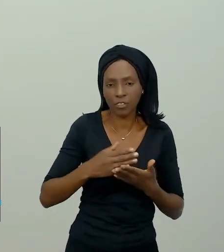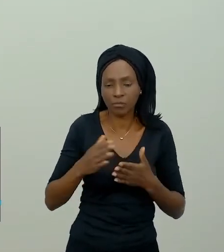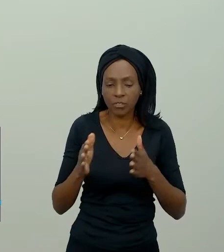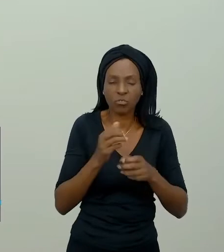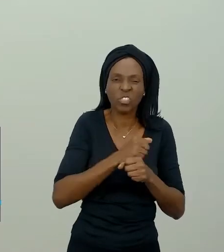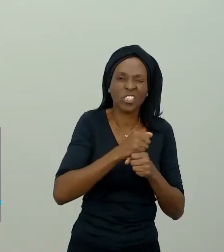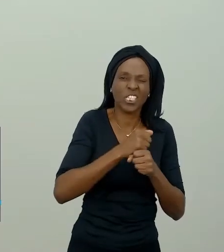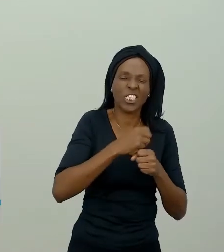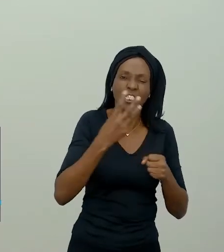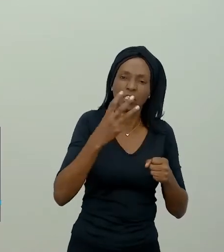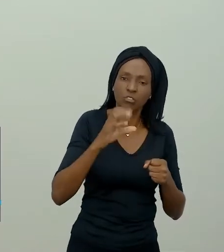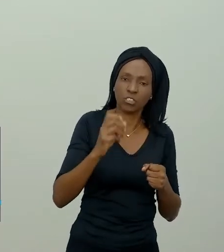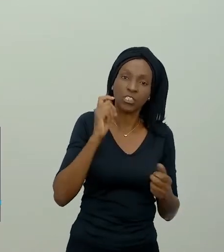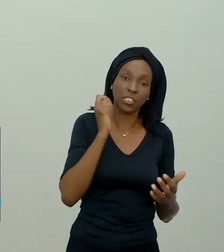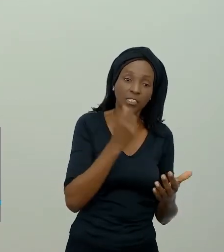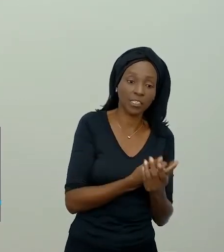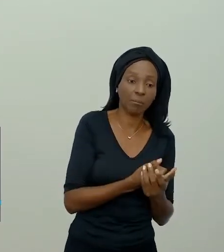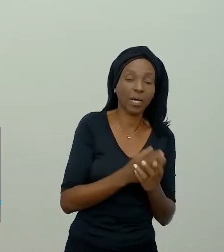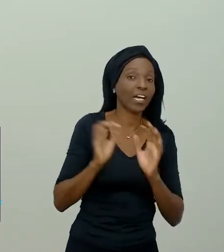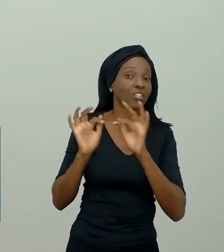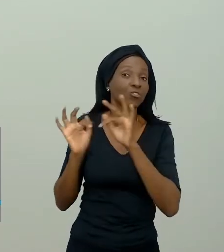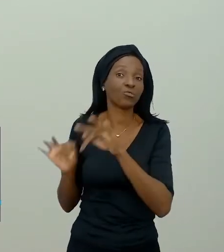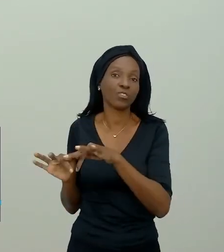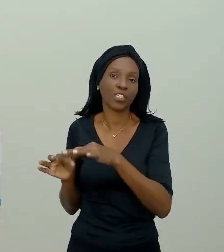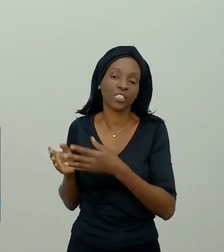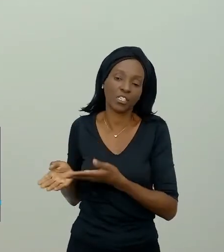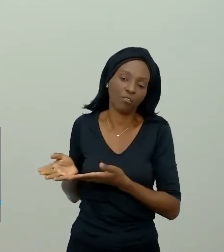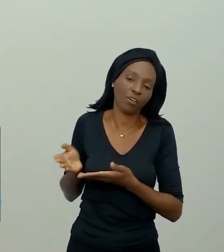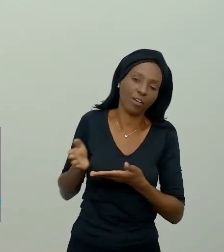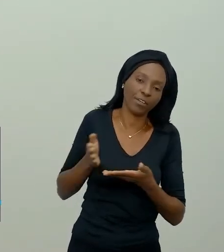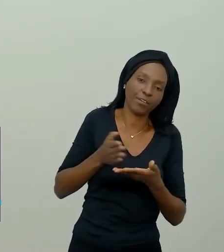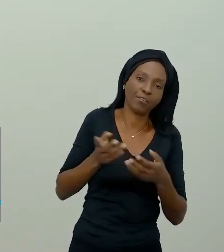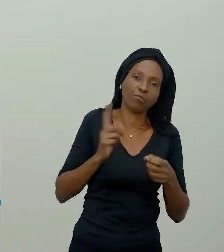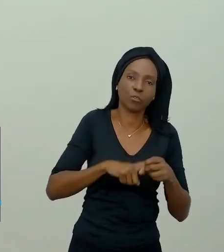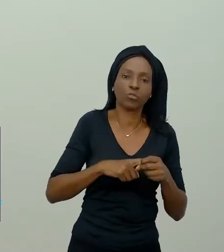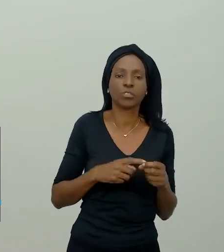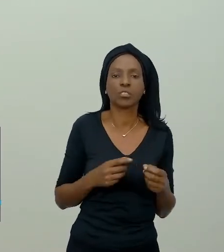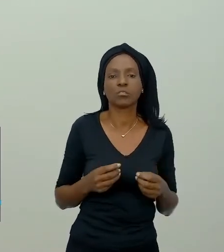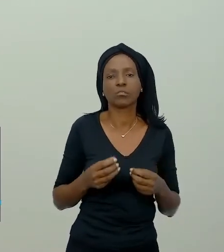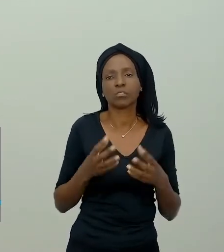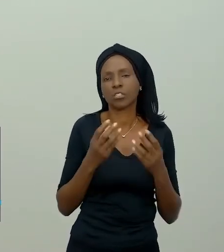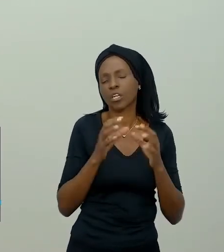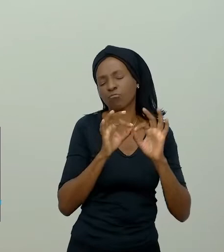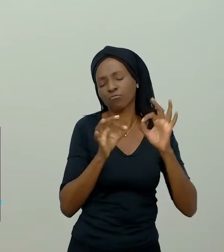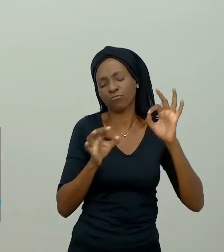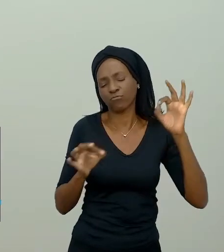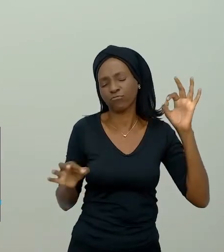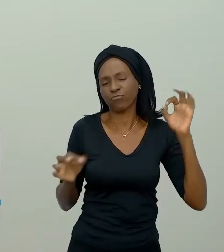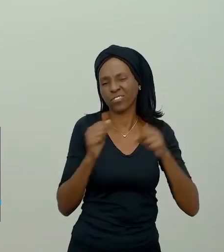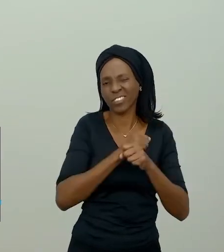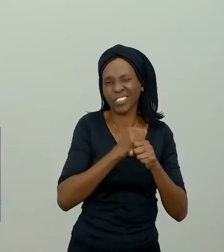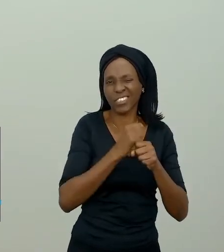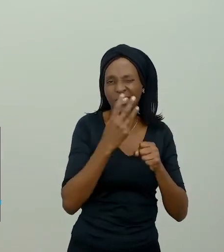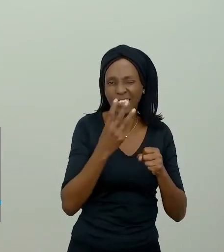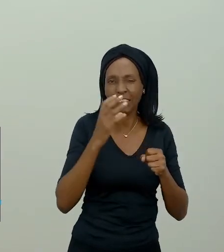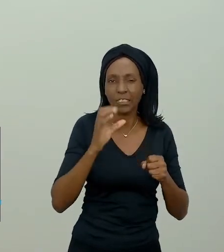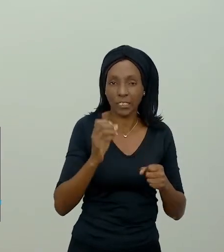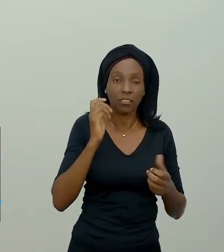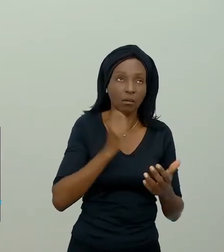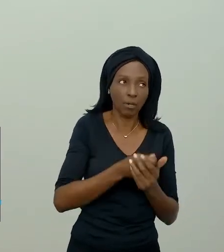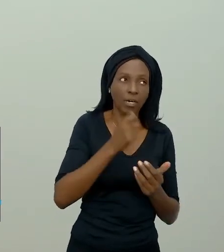anos e vai amortizando as últimas parcelas, que é bem longa, né? 30 anos, pensando aí